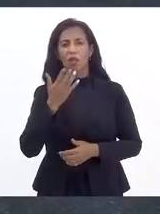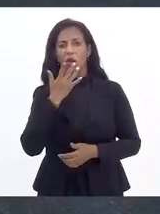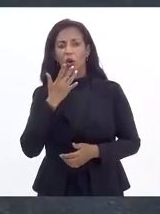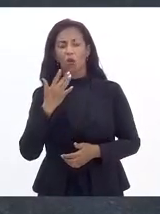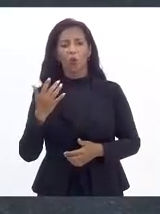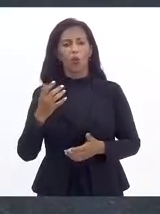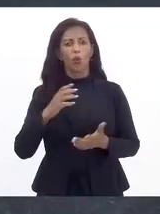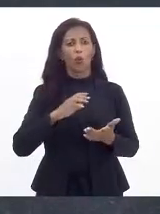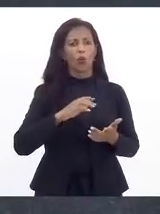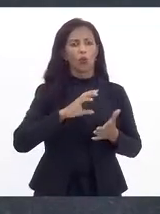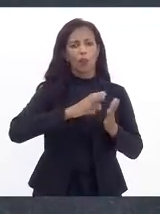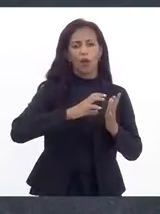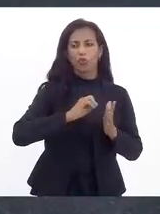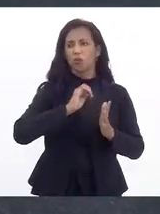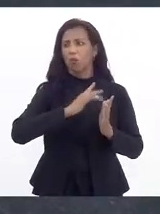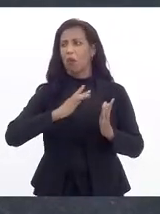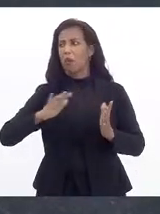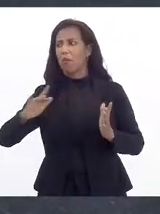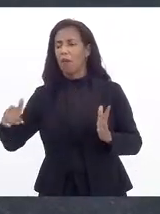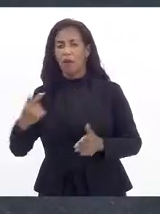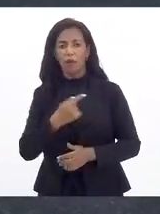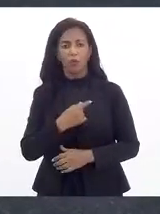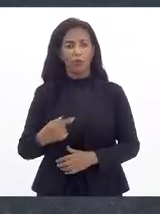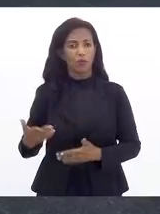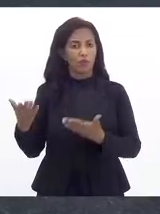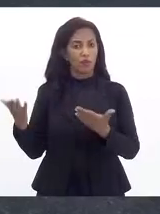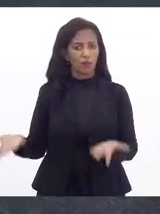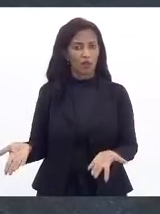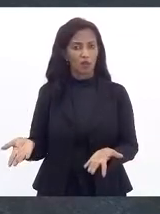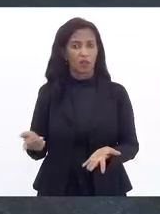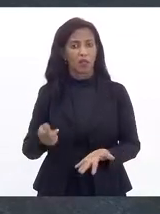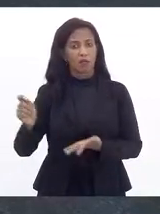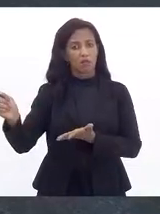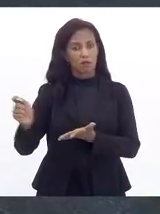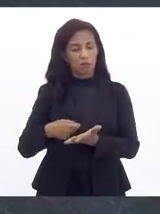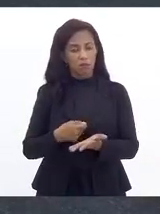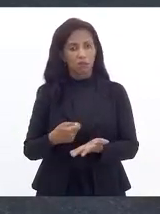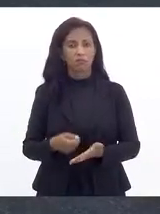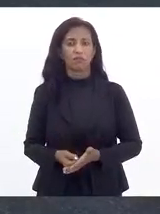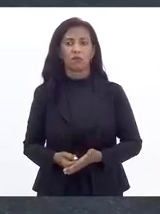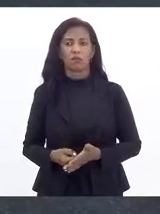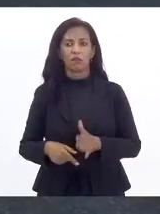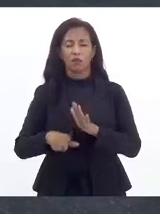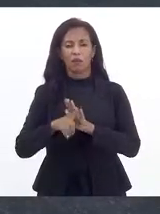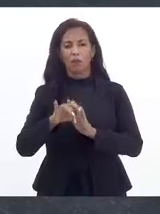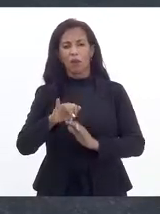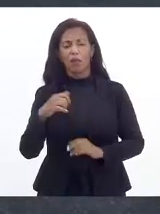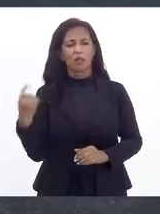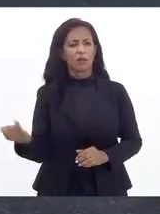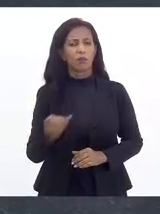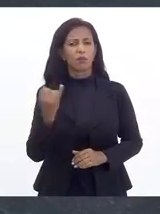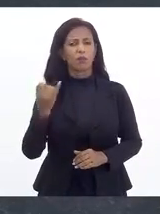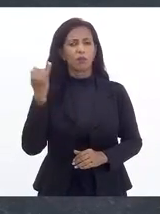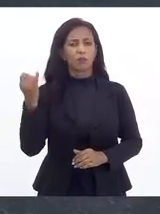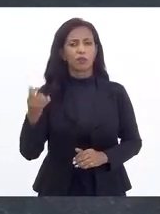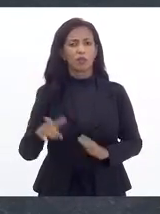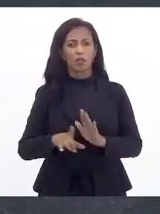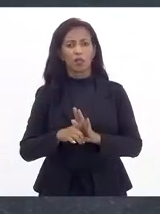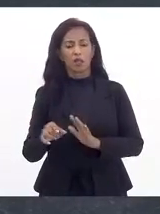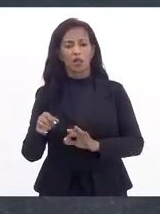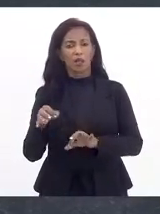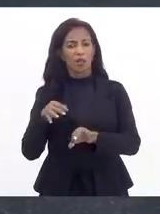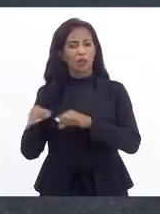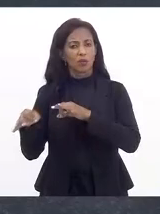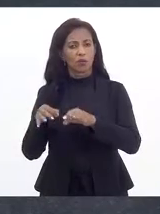do partido A, B ou C, que o governador vai estar lá sancionando, né, uma lei tão importante, que é a lei do plano de